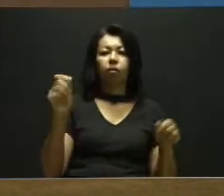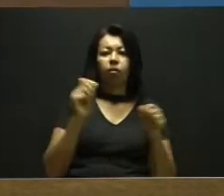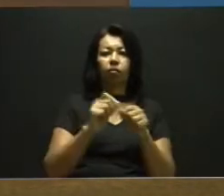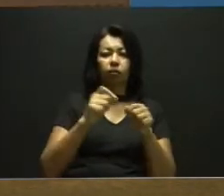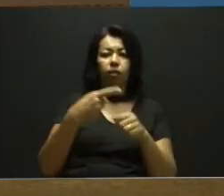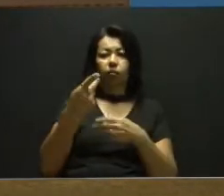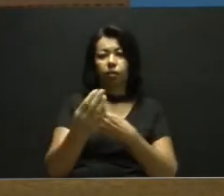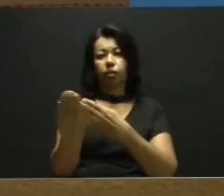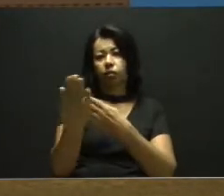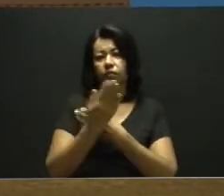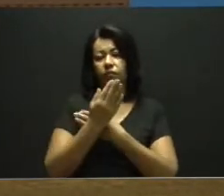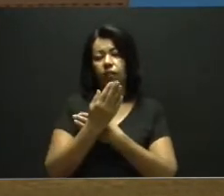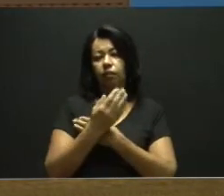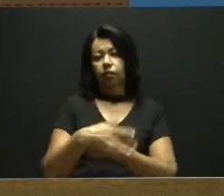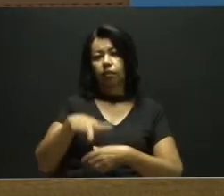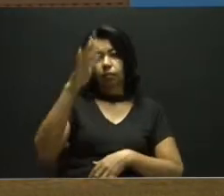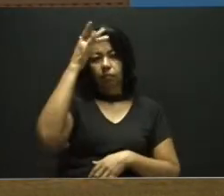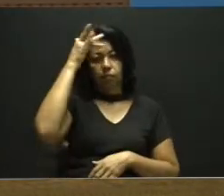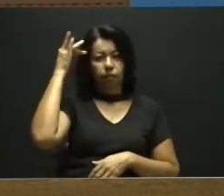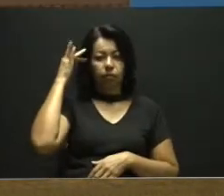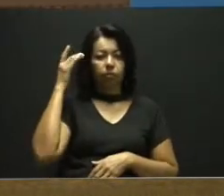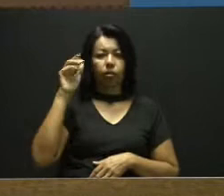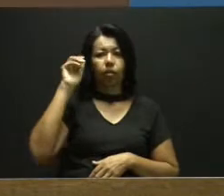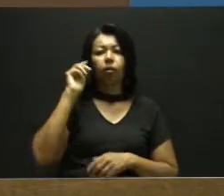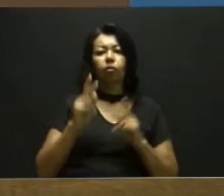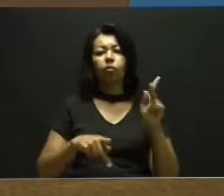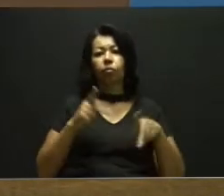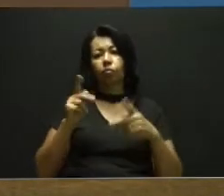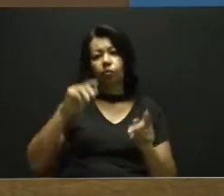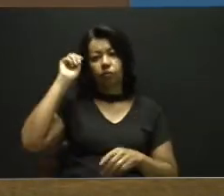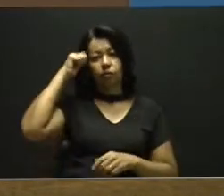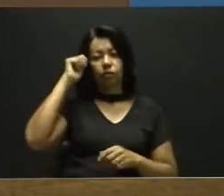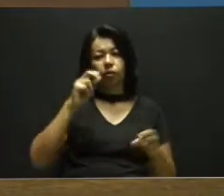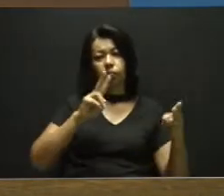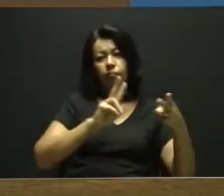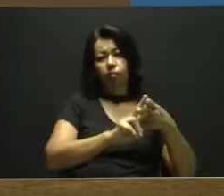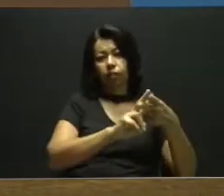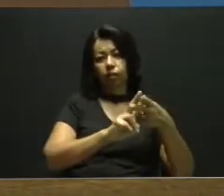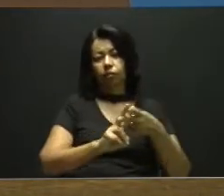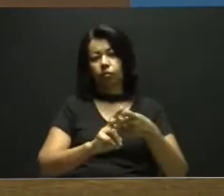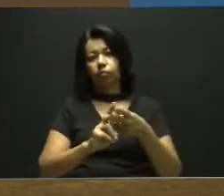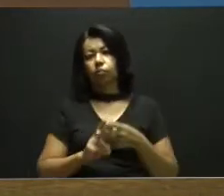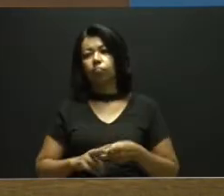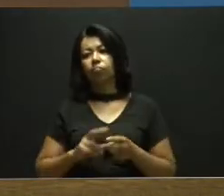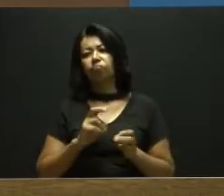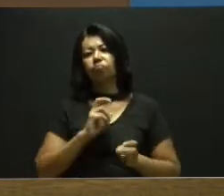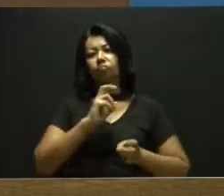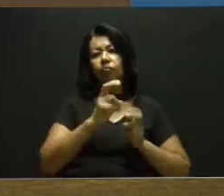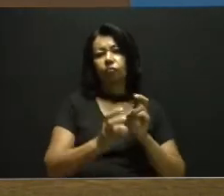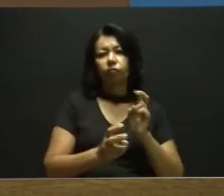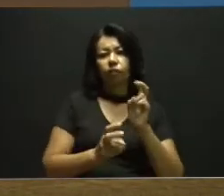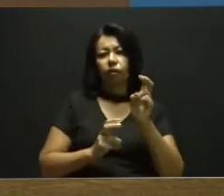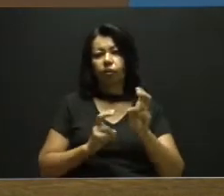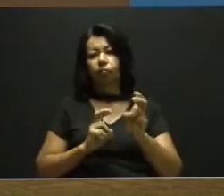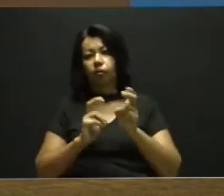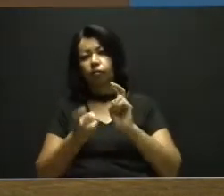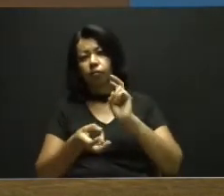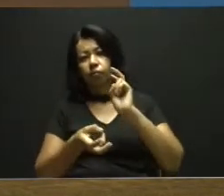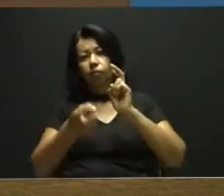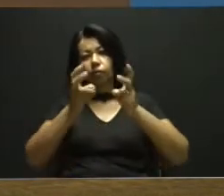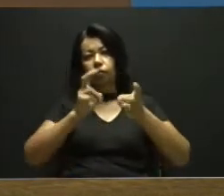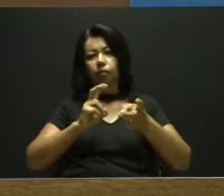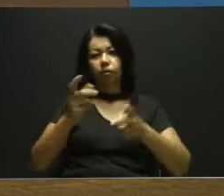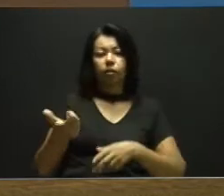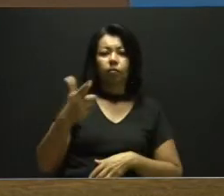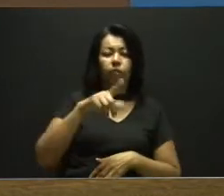defesa pessoal do povo negro cativo os movimentos da capoeira aos poucos foram sendo